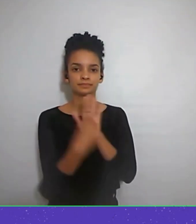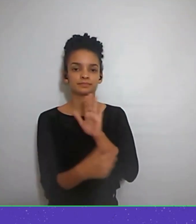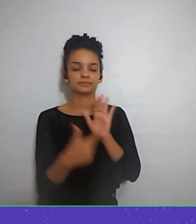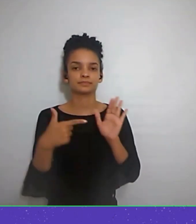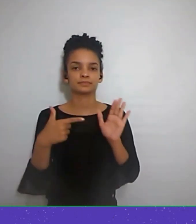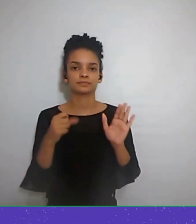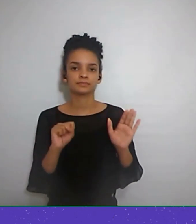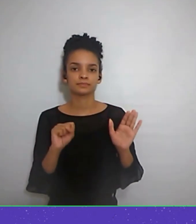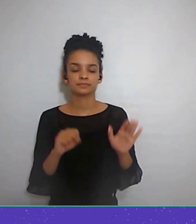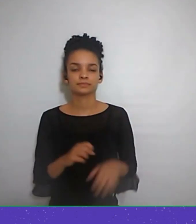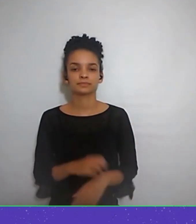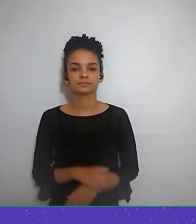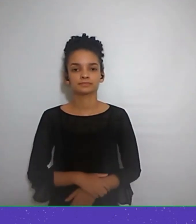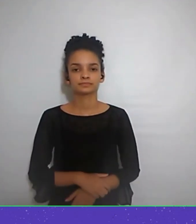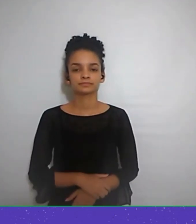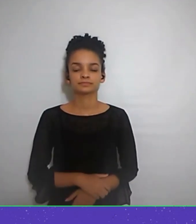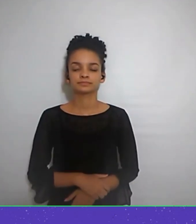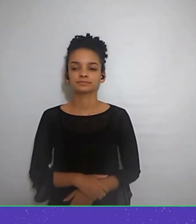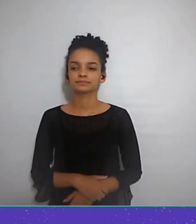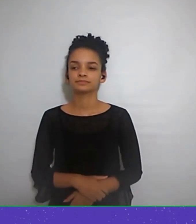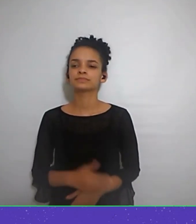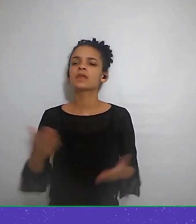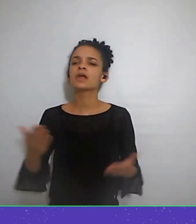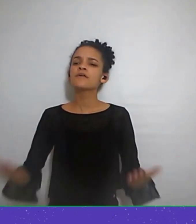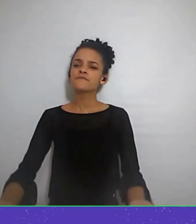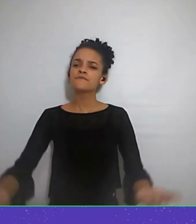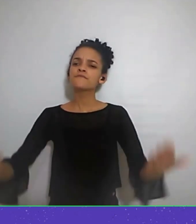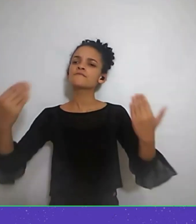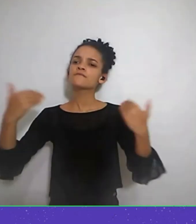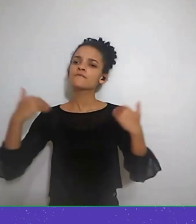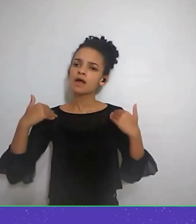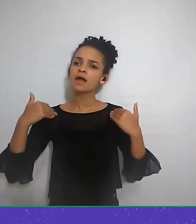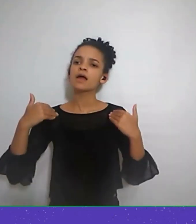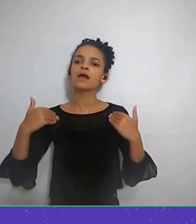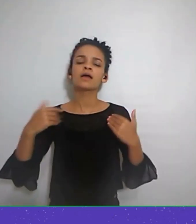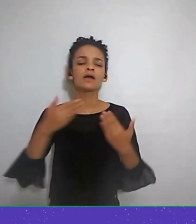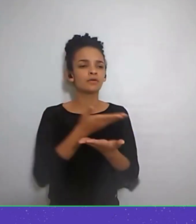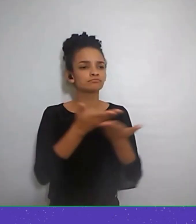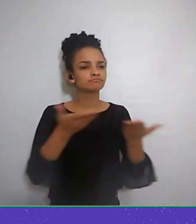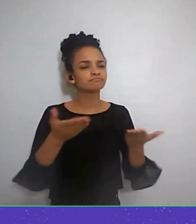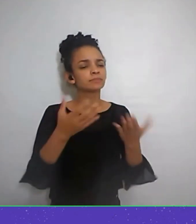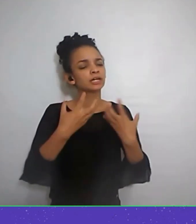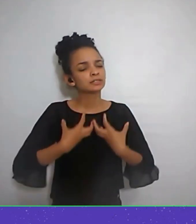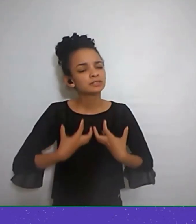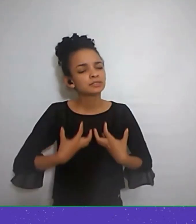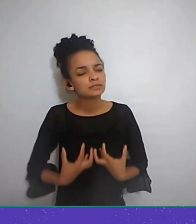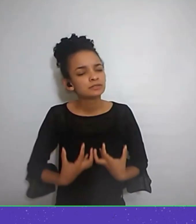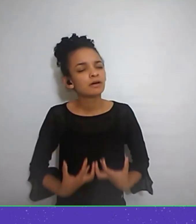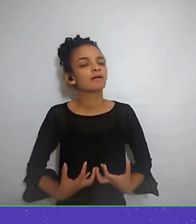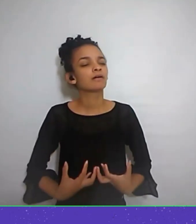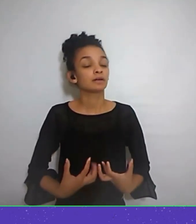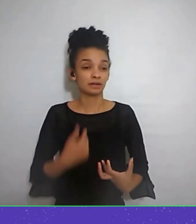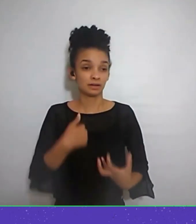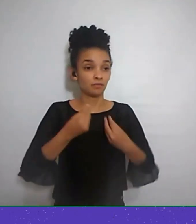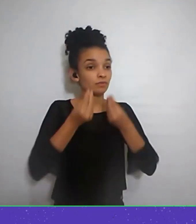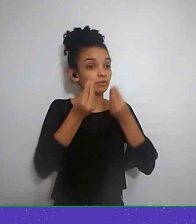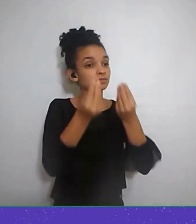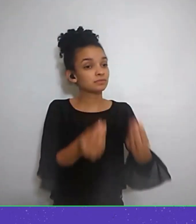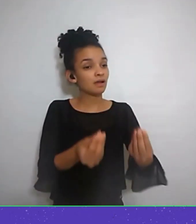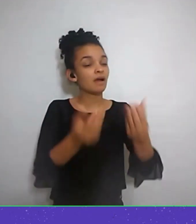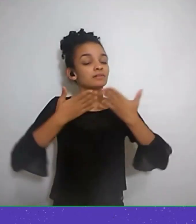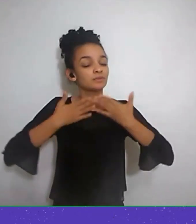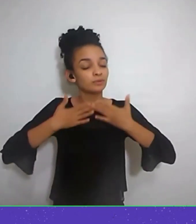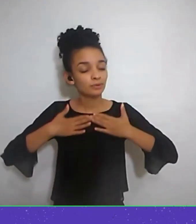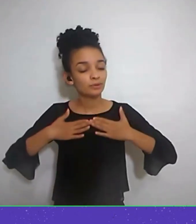Vinde a mim todos os que estáis cansados e sobrecarregados, e eu vos aliviarei. Sabe